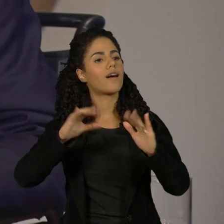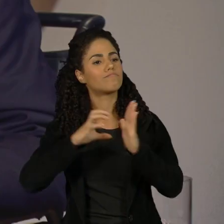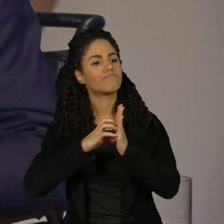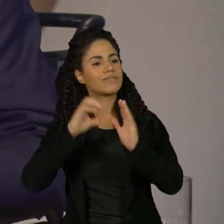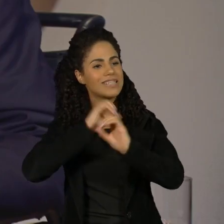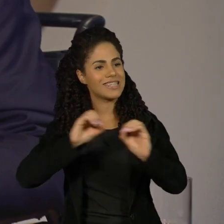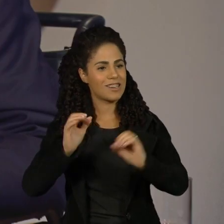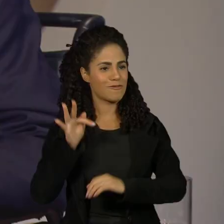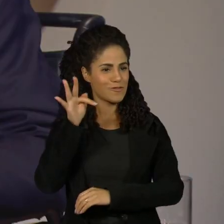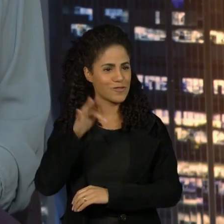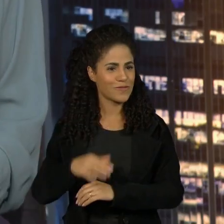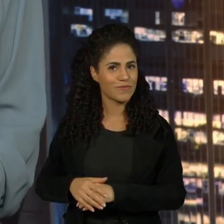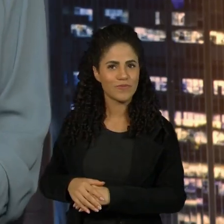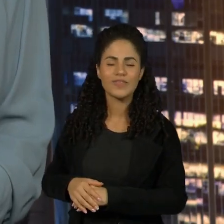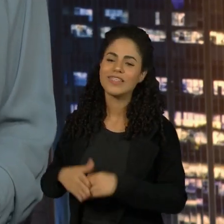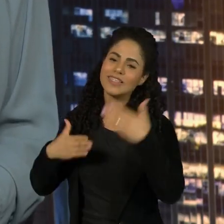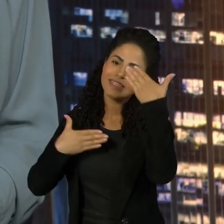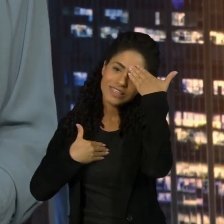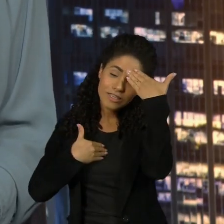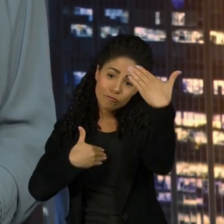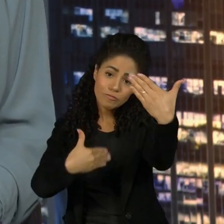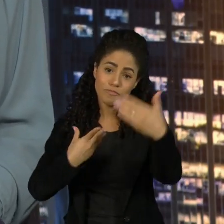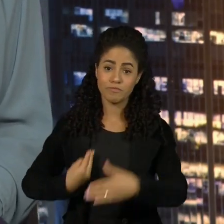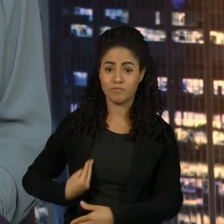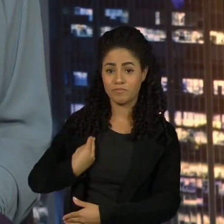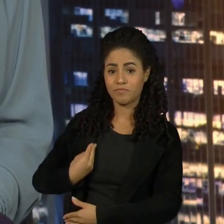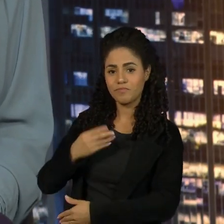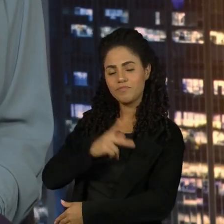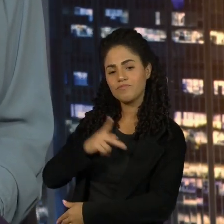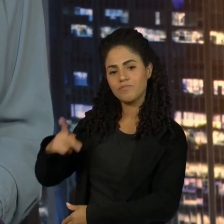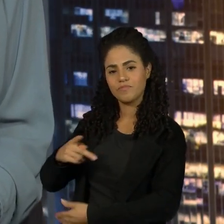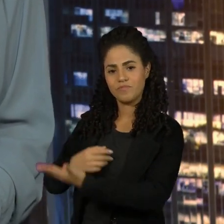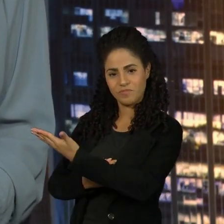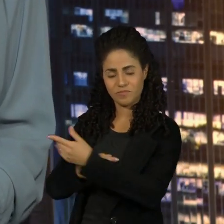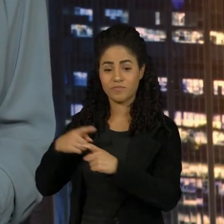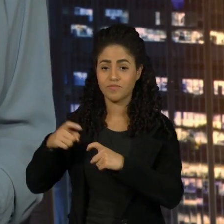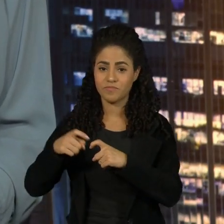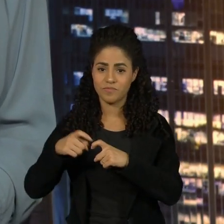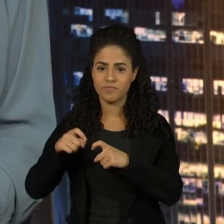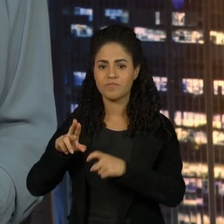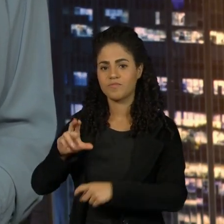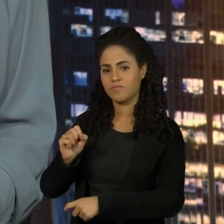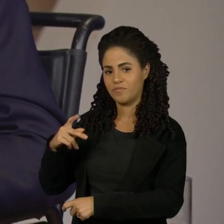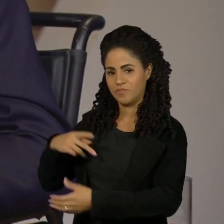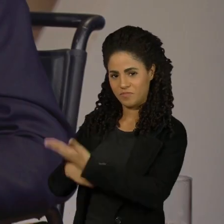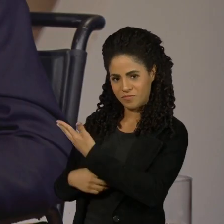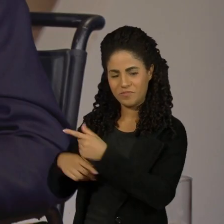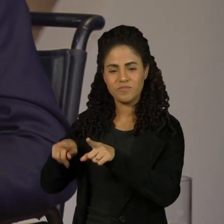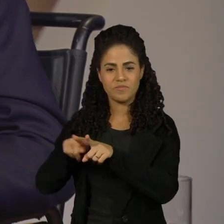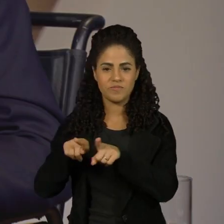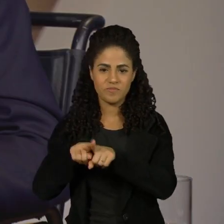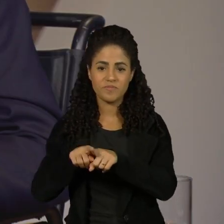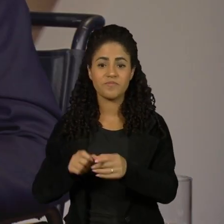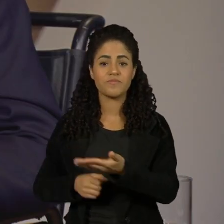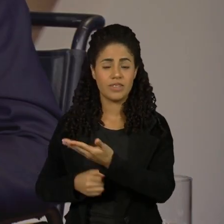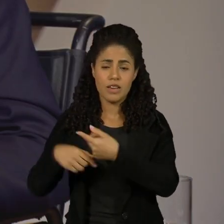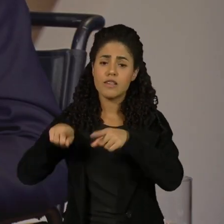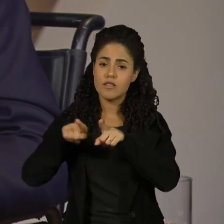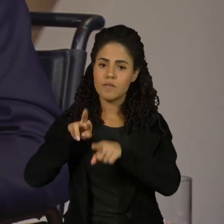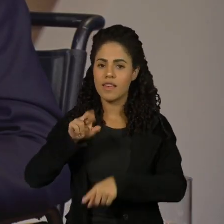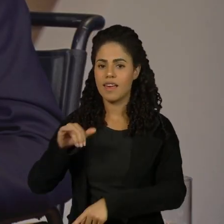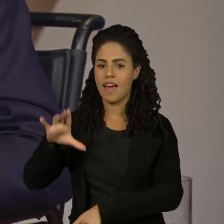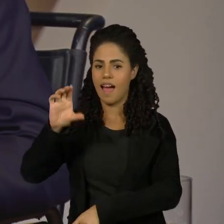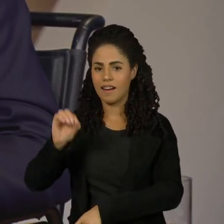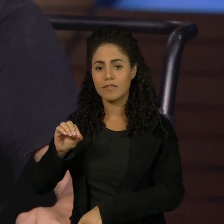É. Bom, eu queria agradecer a presença do infectologista e professor da Universidade Federal de São Paulo, a Unifesp, Ricardo